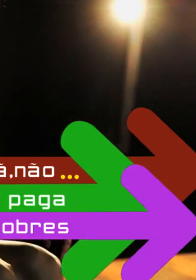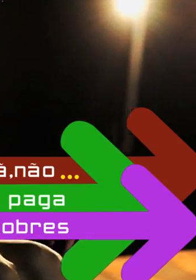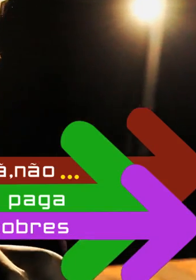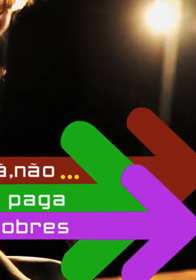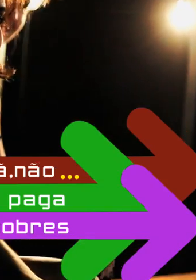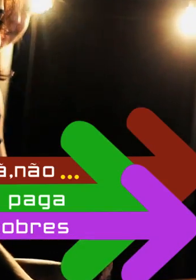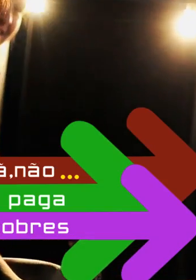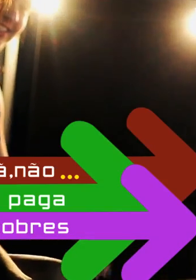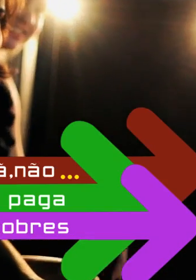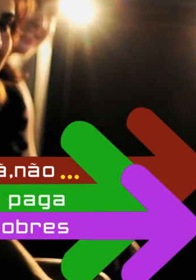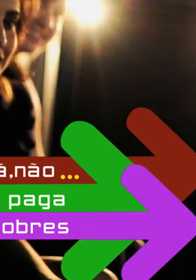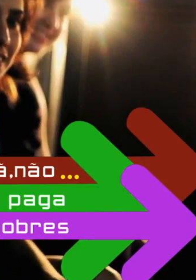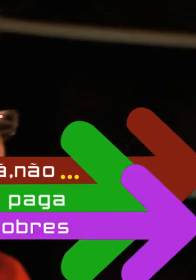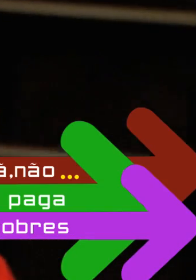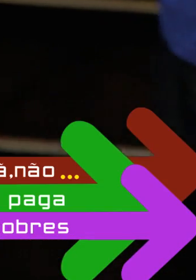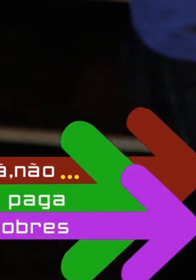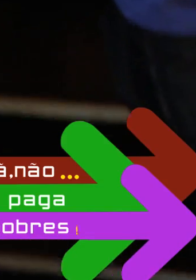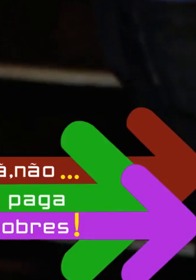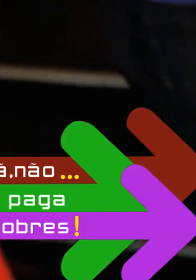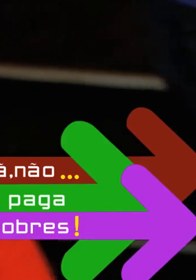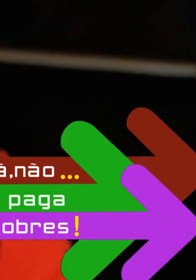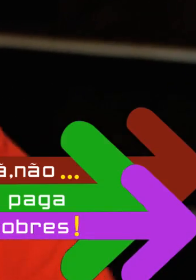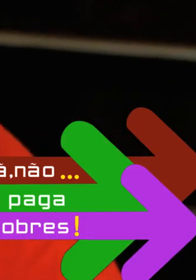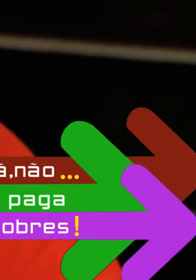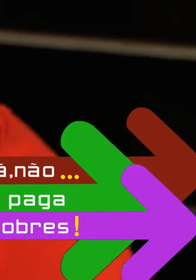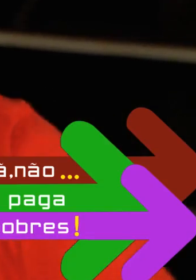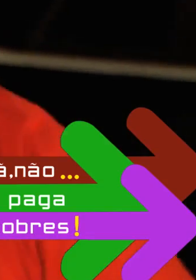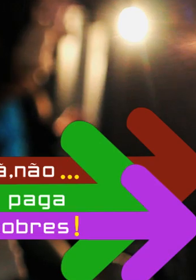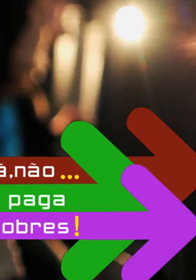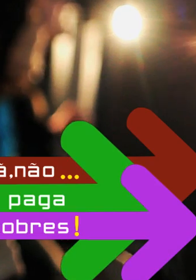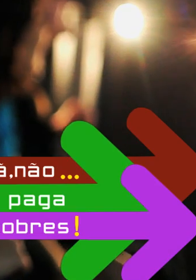Jamais será paga a conta do alfaiate e nada aos pobres.